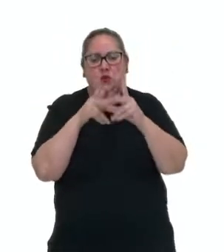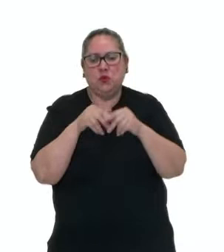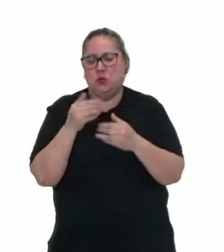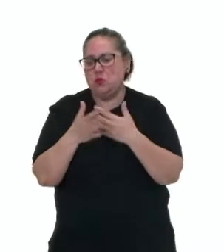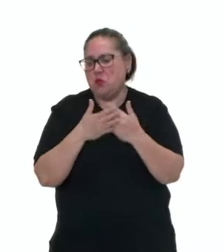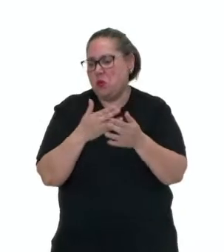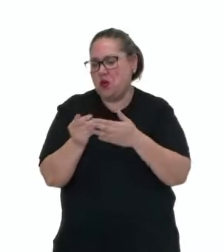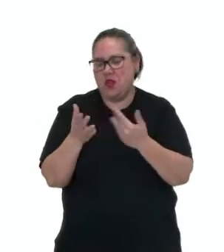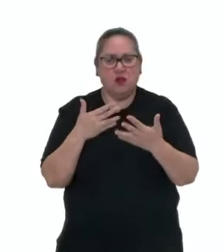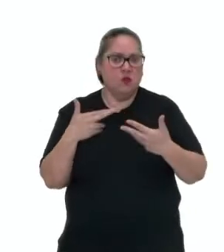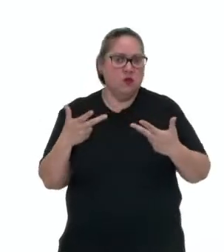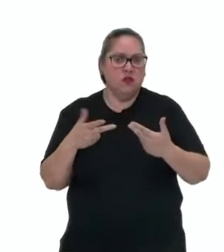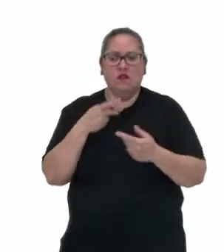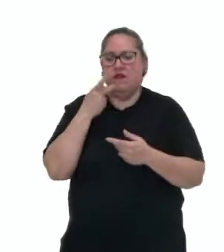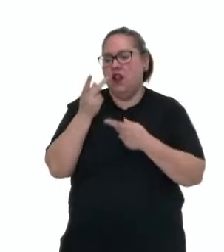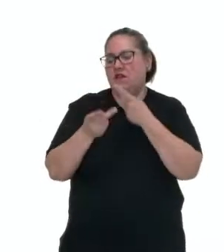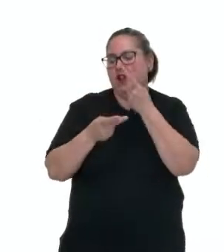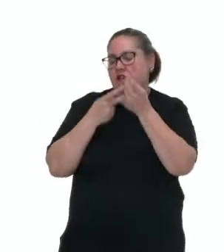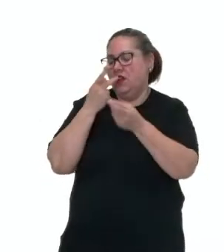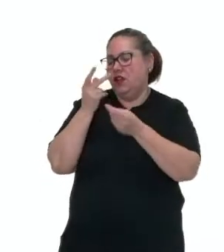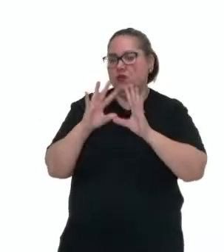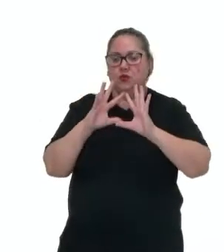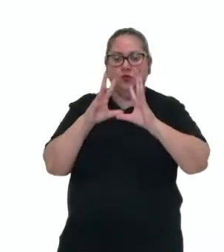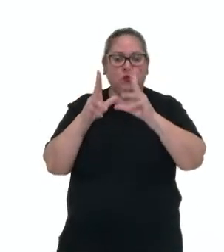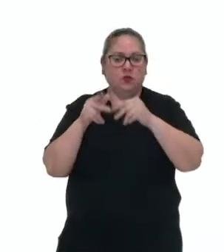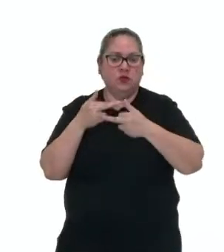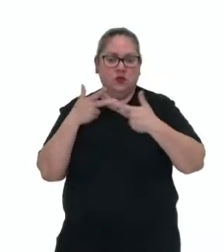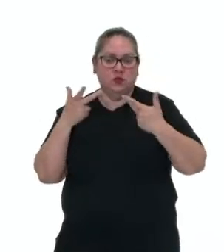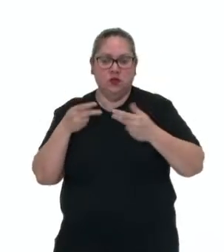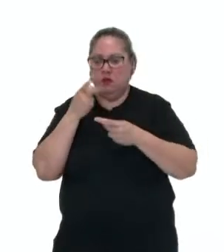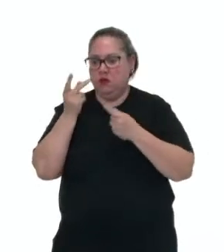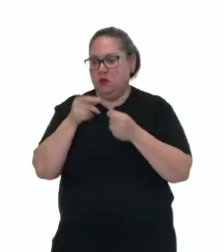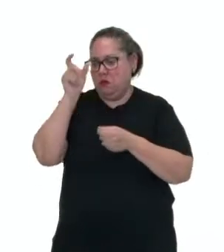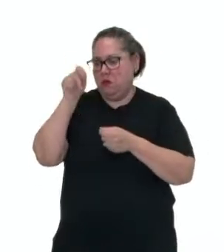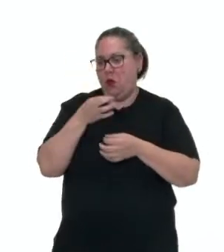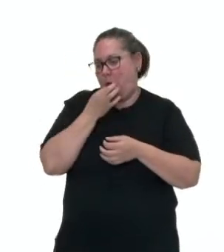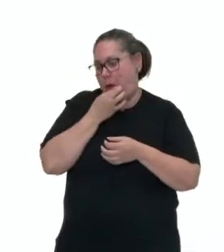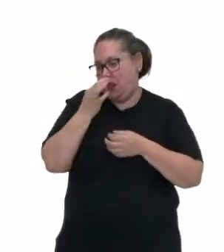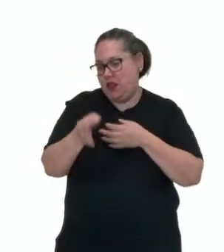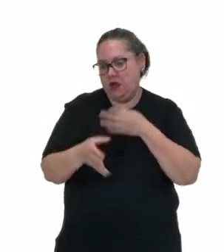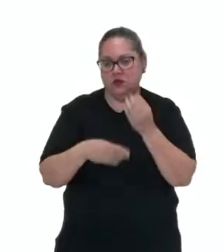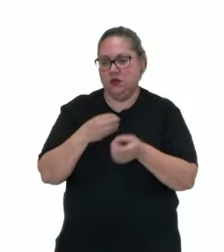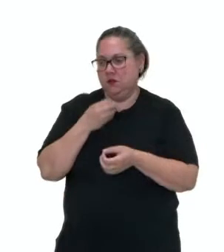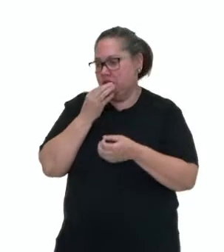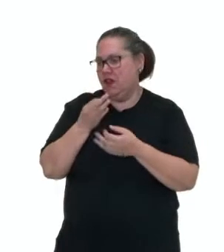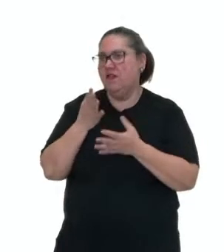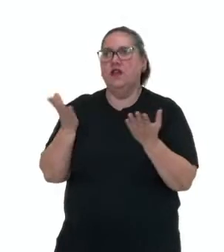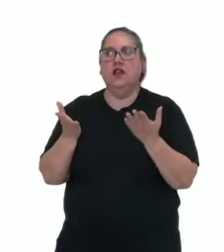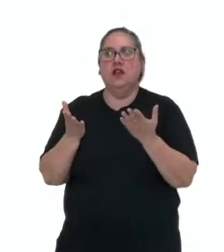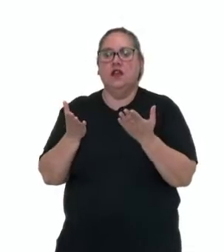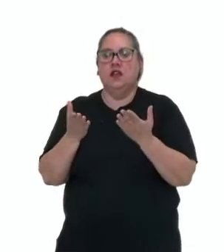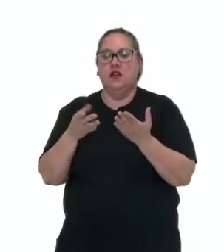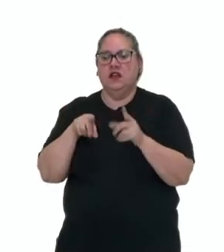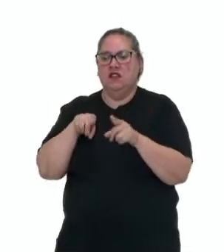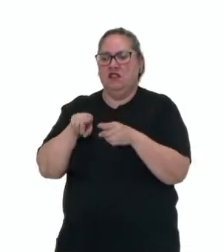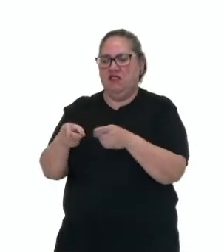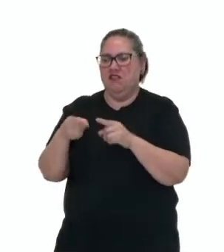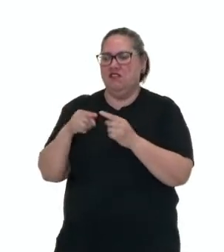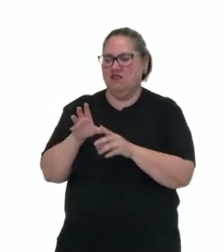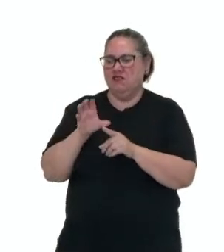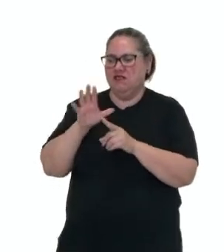qualquer assunto, é você falar sobre determinados assuntos, colocar a sua opinião sem que ela venha a ferir, a